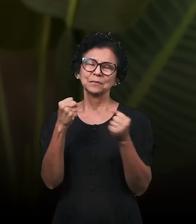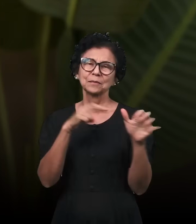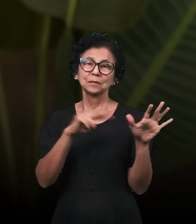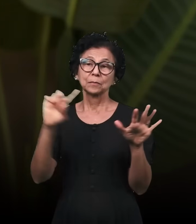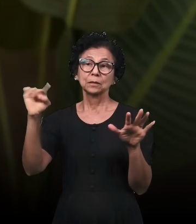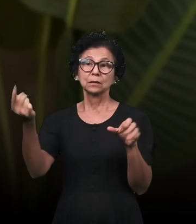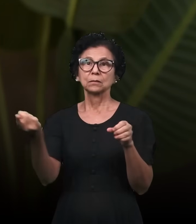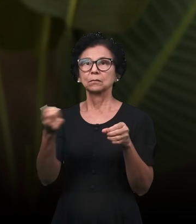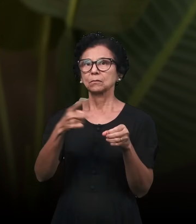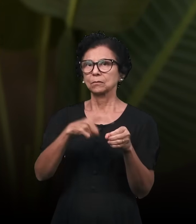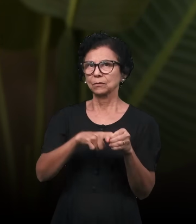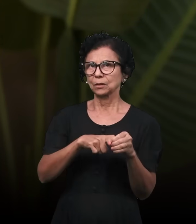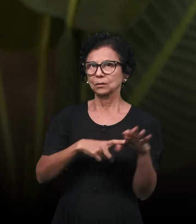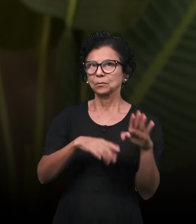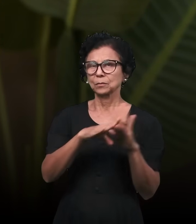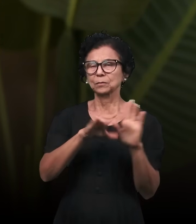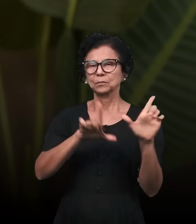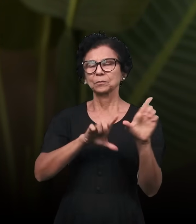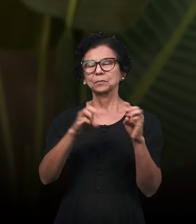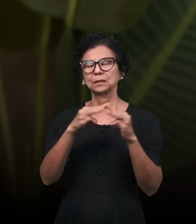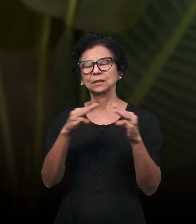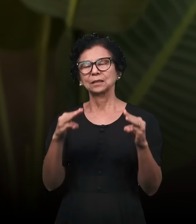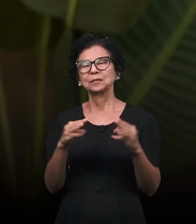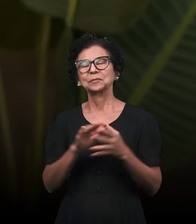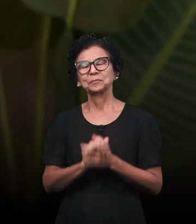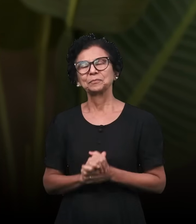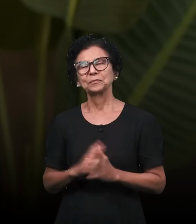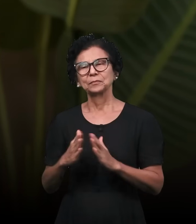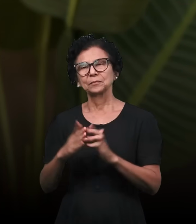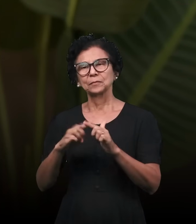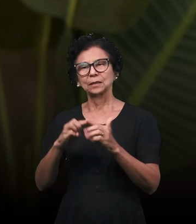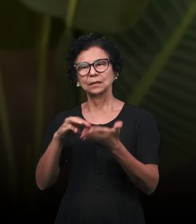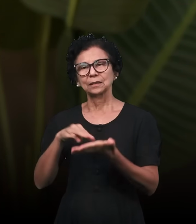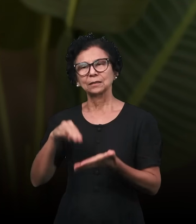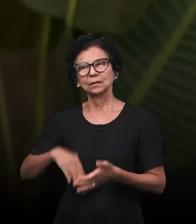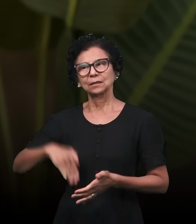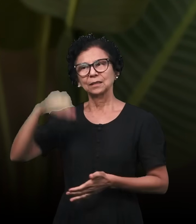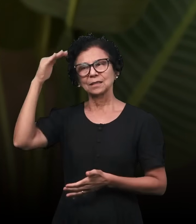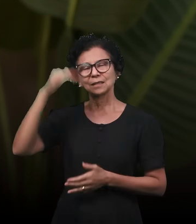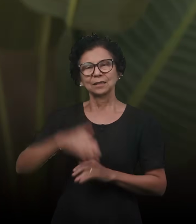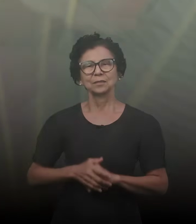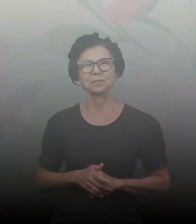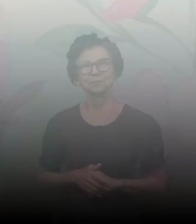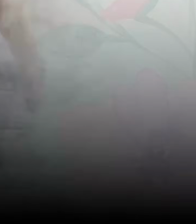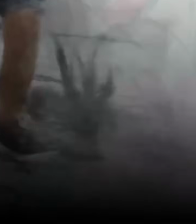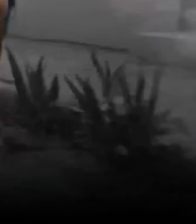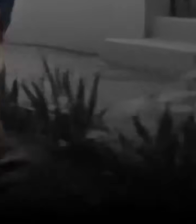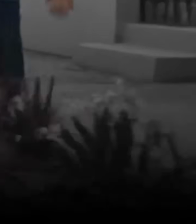volta no programa da TV Manaim, Crescendo na Igreja Cristã Maranata. Que Deus abençoe. A paz do Senhor Jesus.